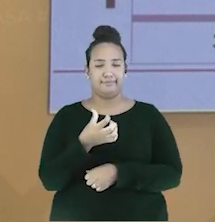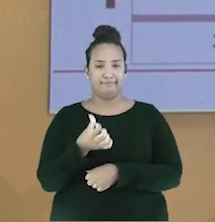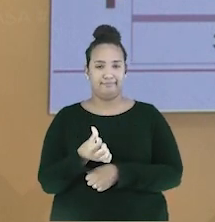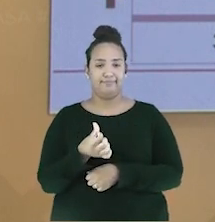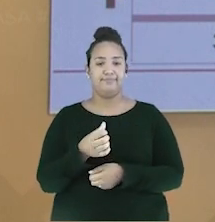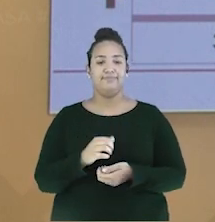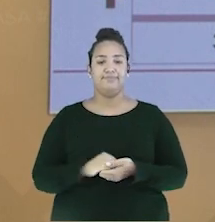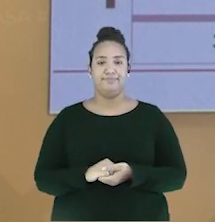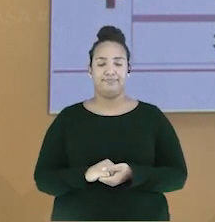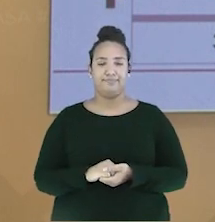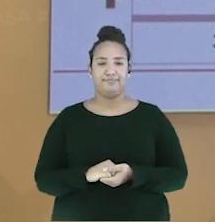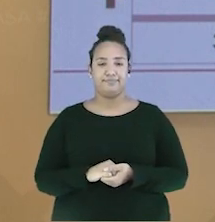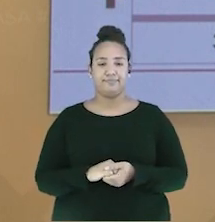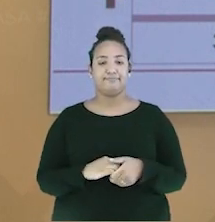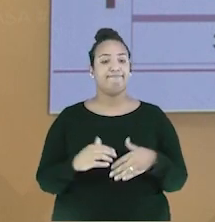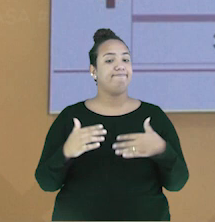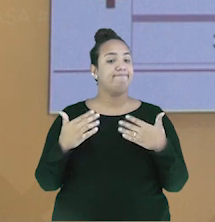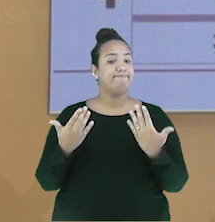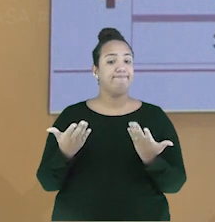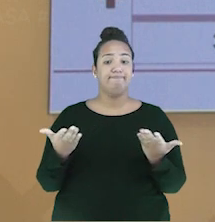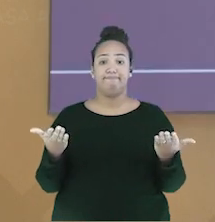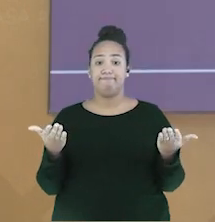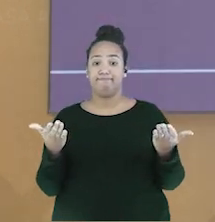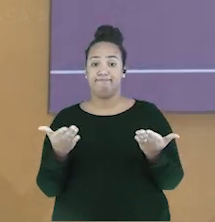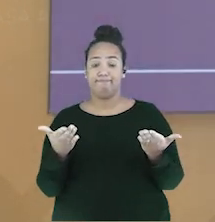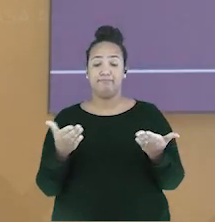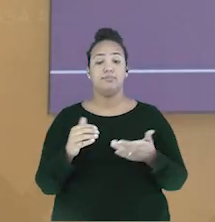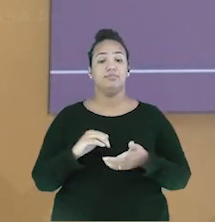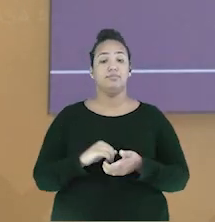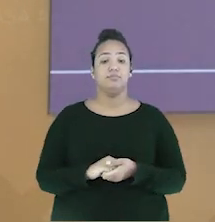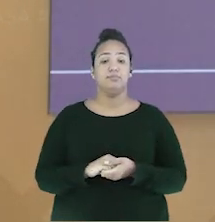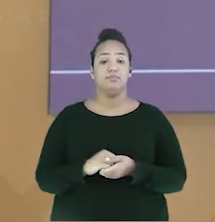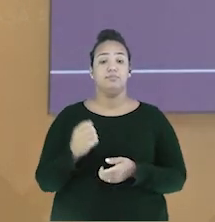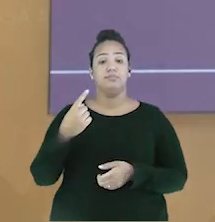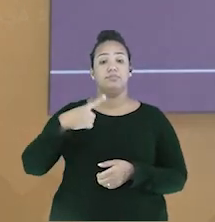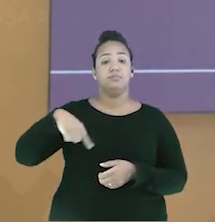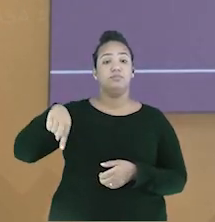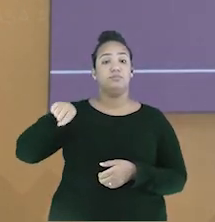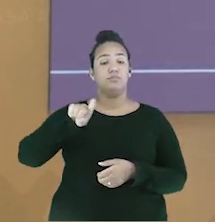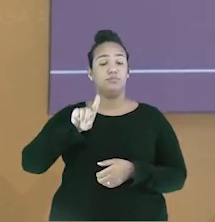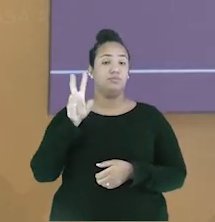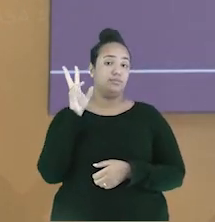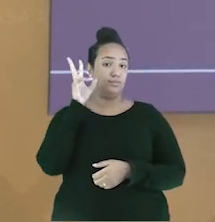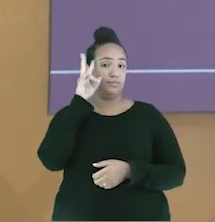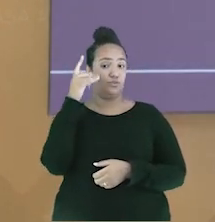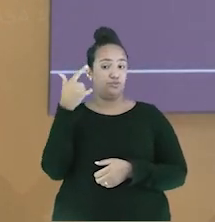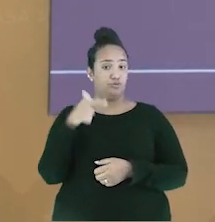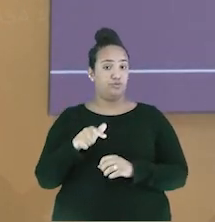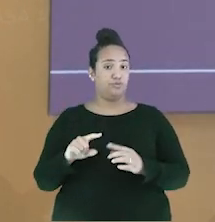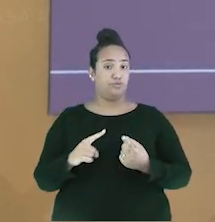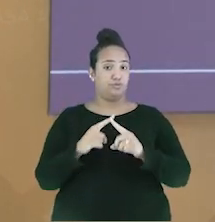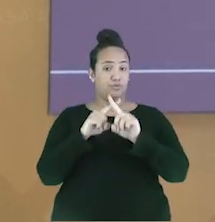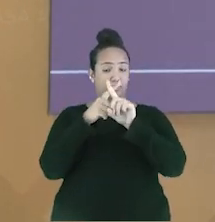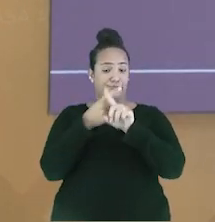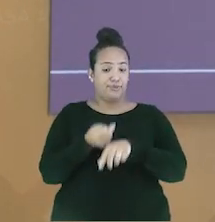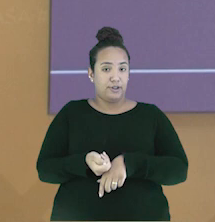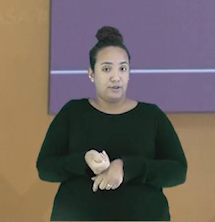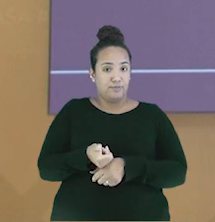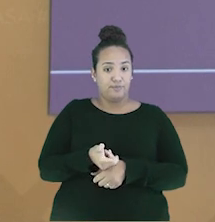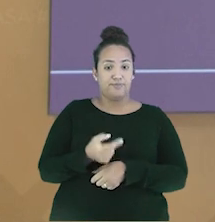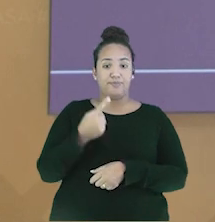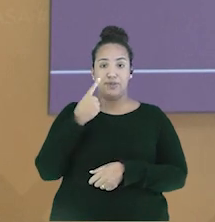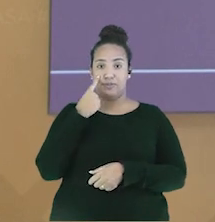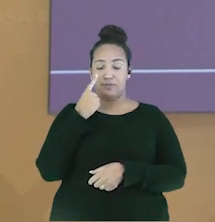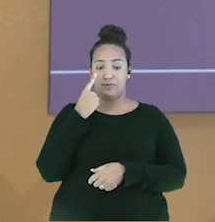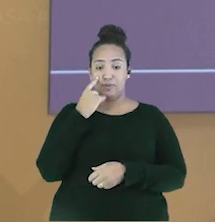salgados. Agora, vamos voltar à competição de bolinhas de gude para verificar uma